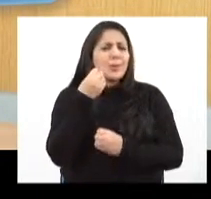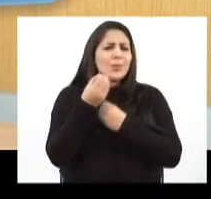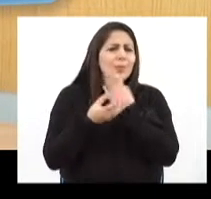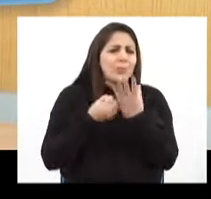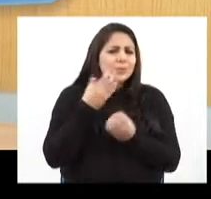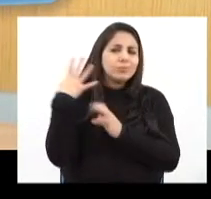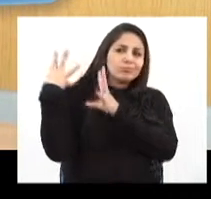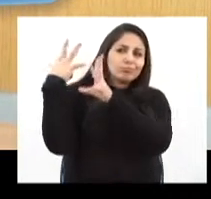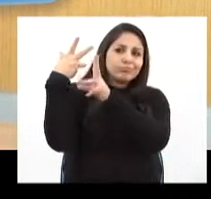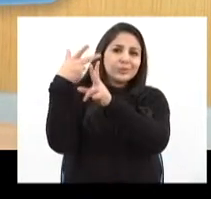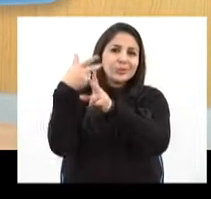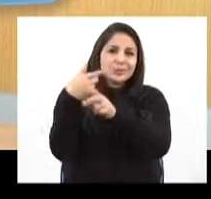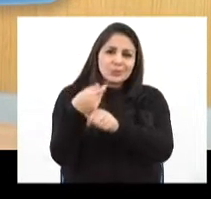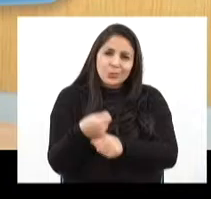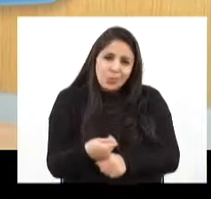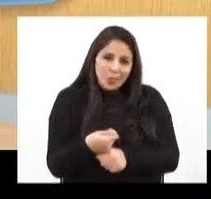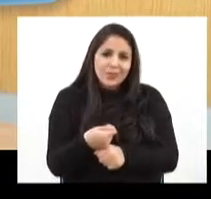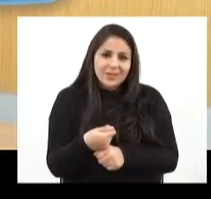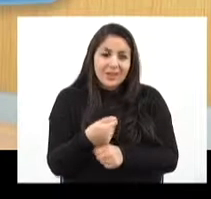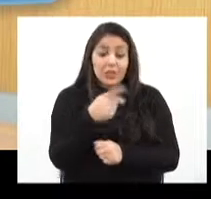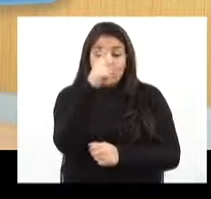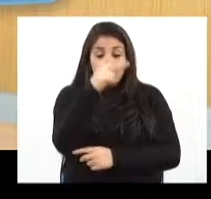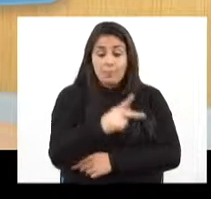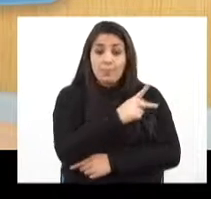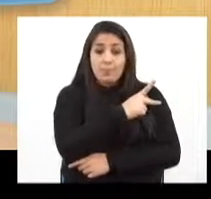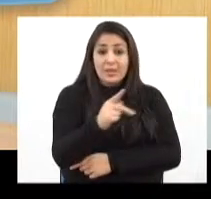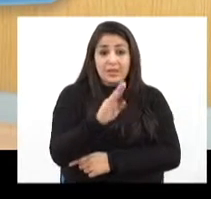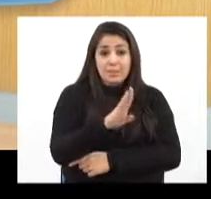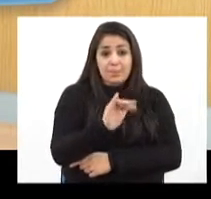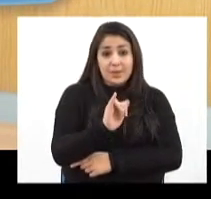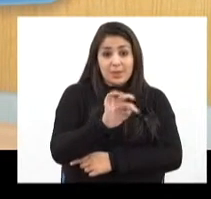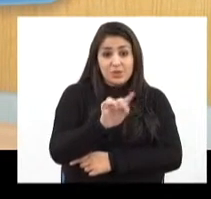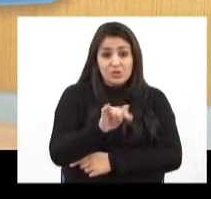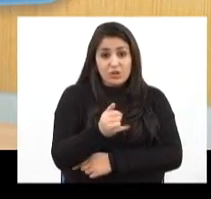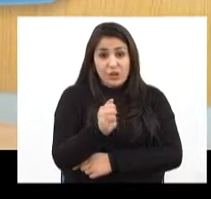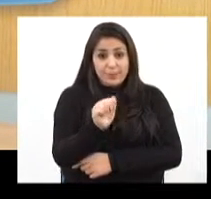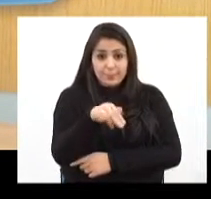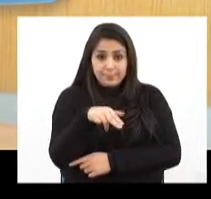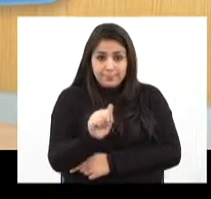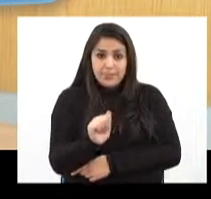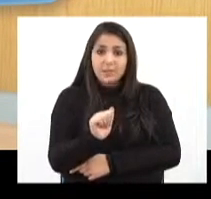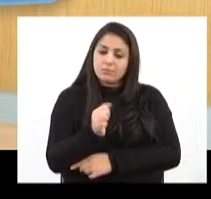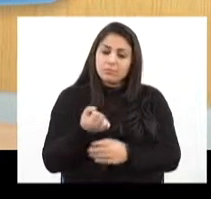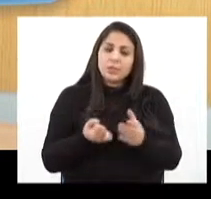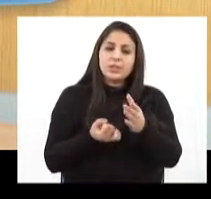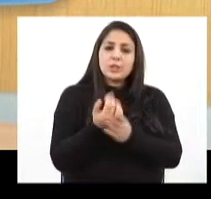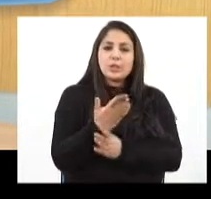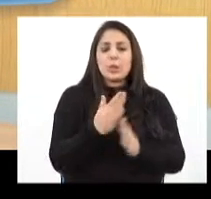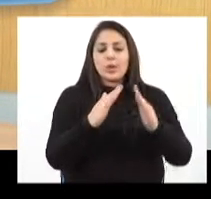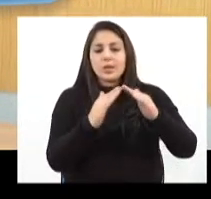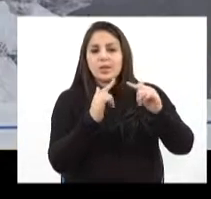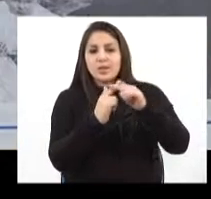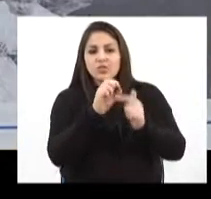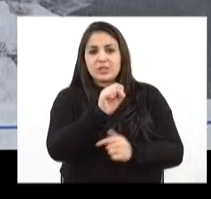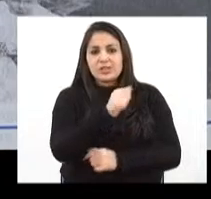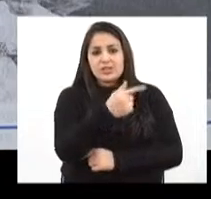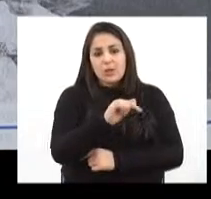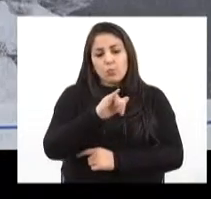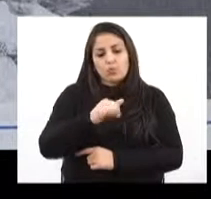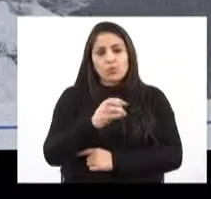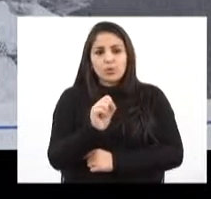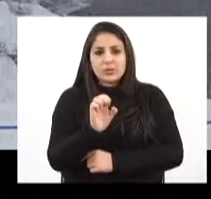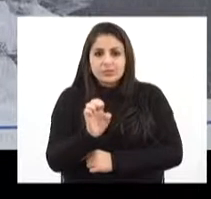a história do padre Benjamin Basso, um dos idealizadores da paróquia São José Operário.